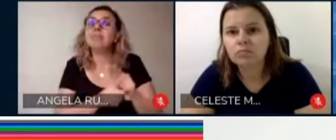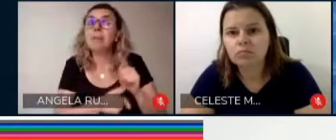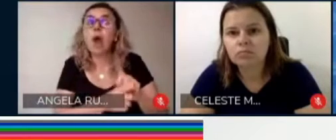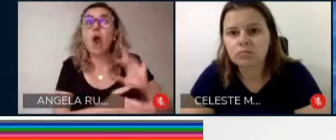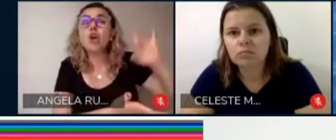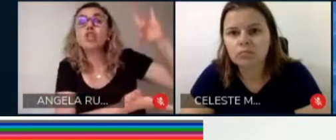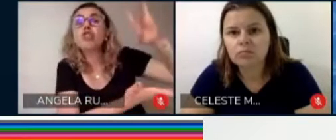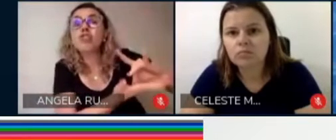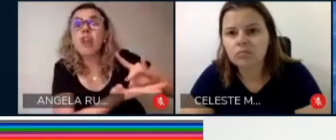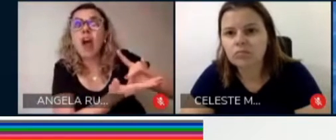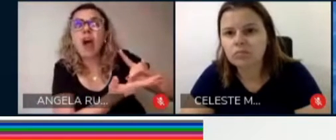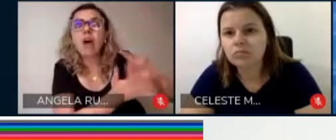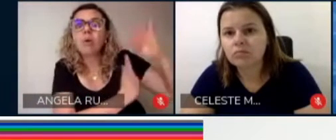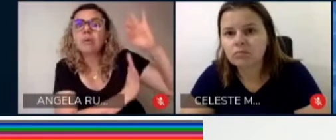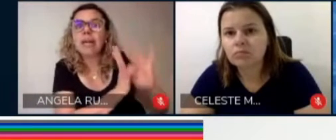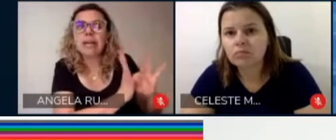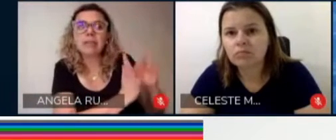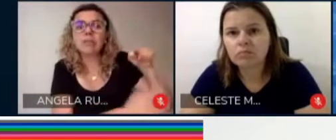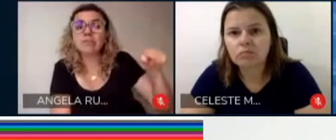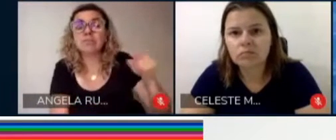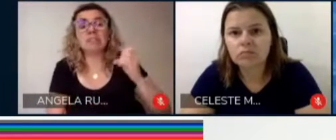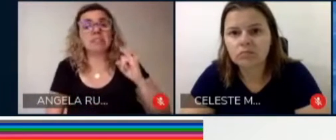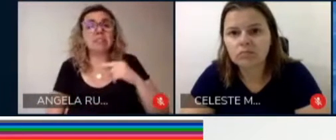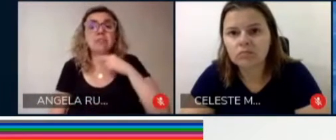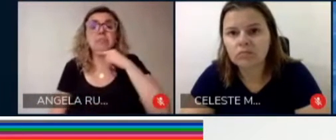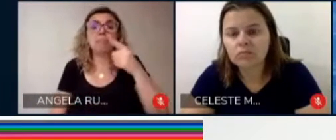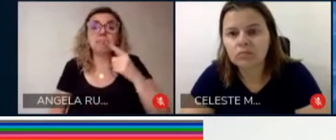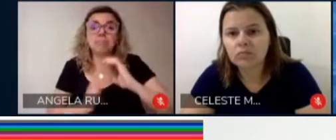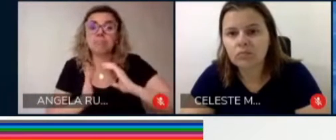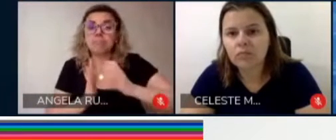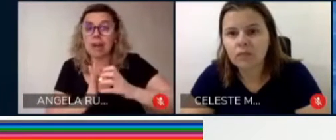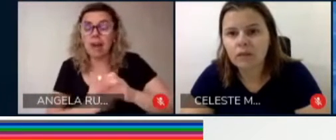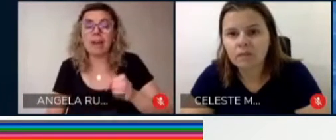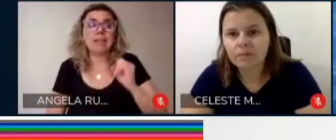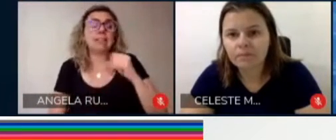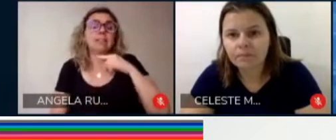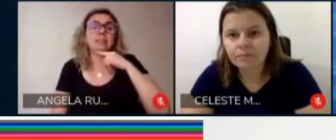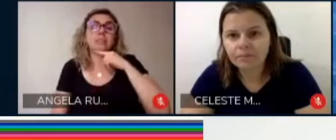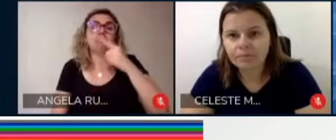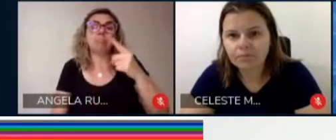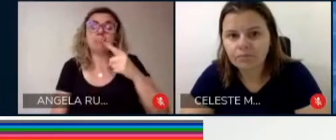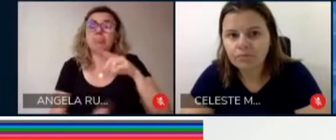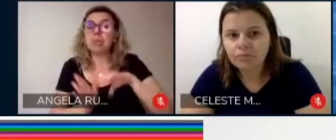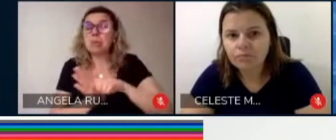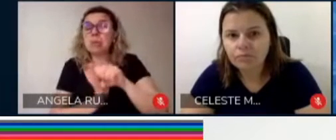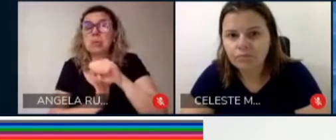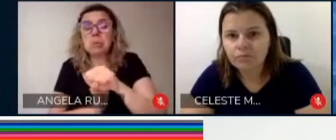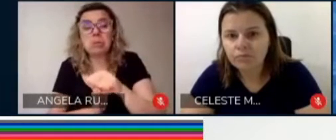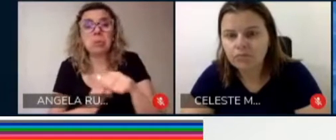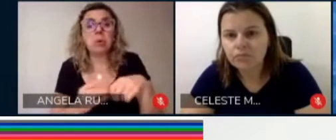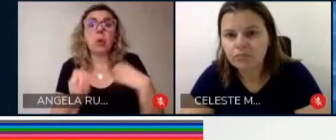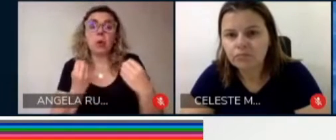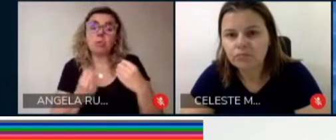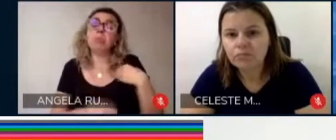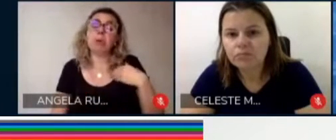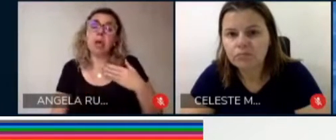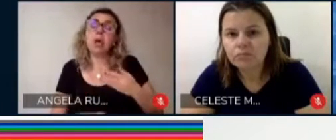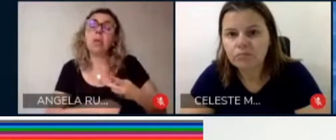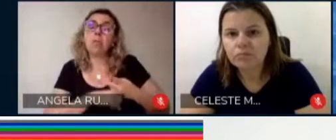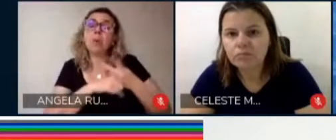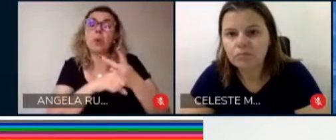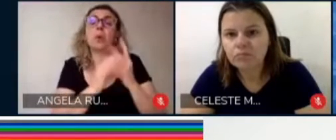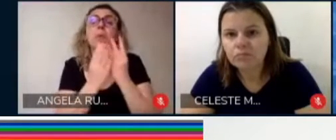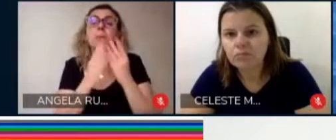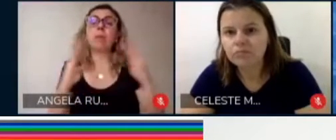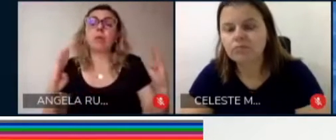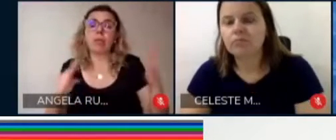não consigo pelas bases de dados, se eu não consigo pelo Google Scholar, enfim, eu procuro a biblioteca da minha unidade, que vai